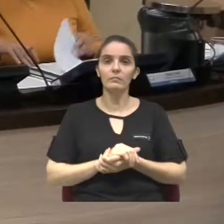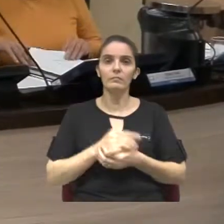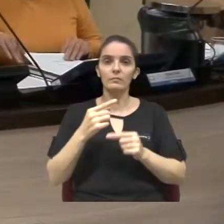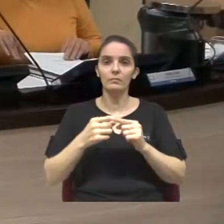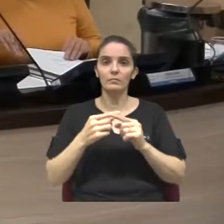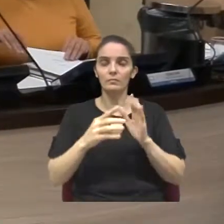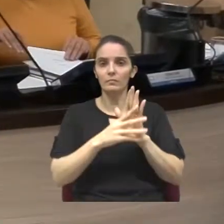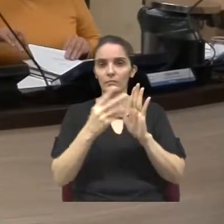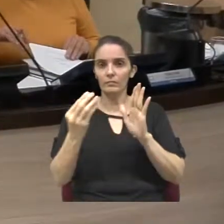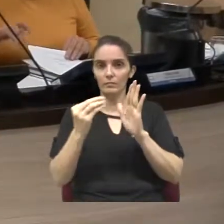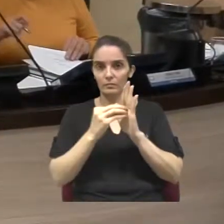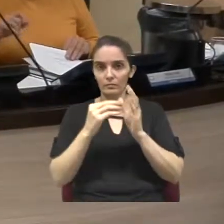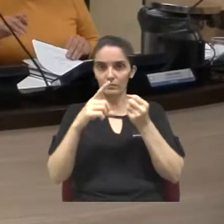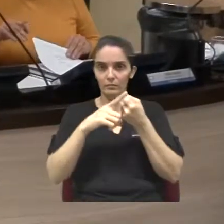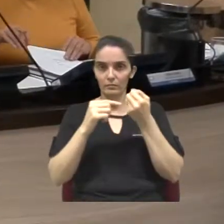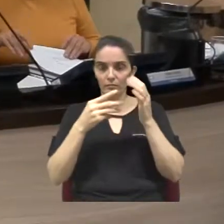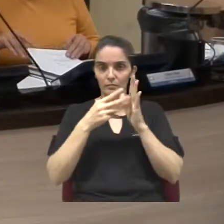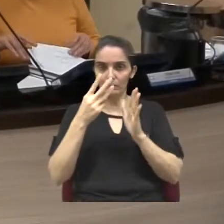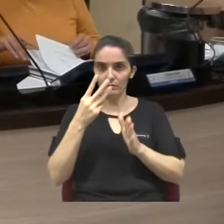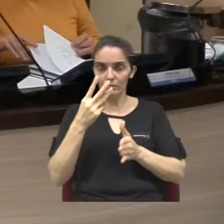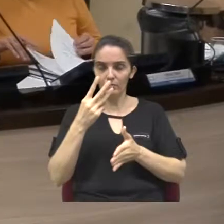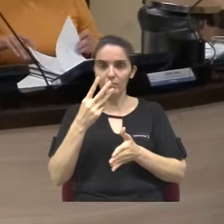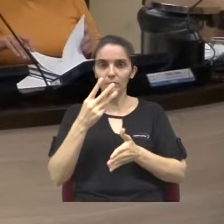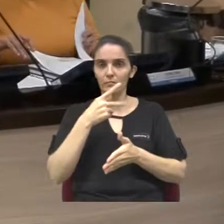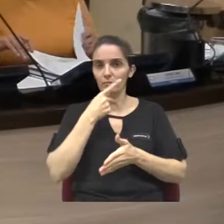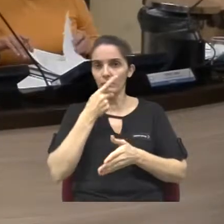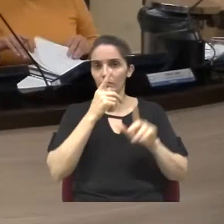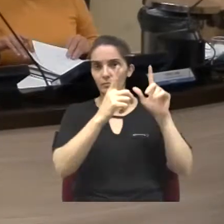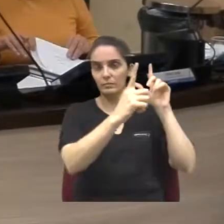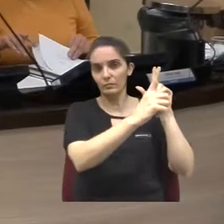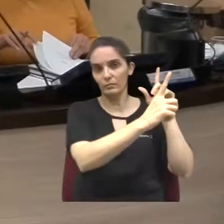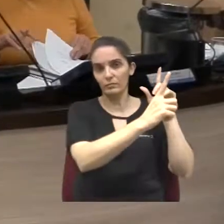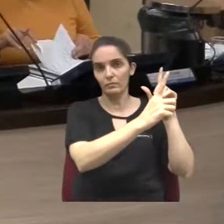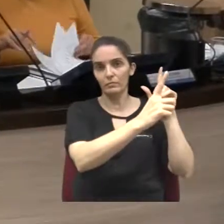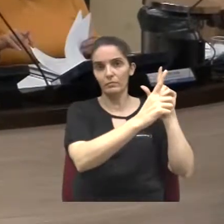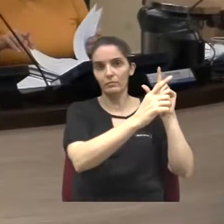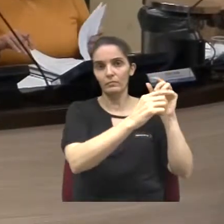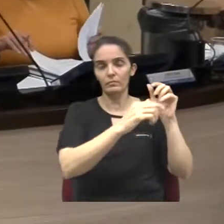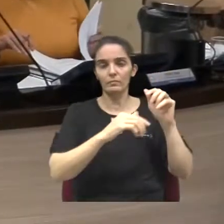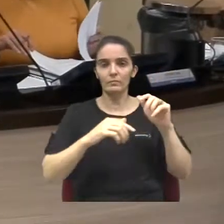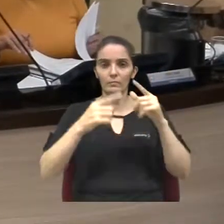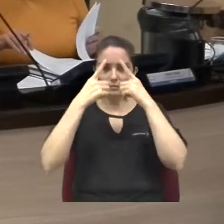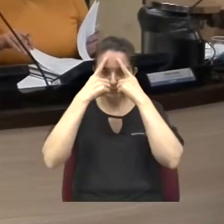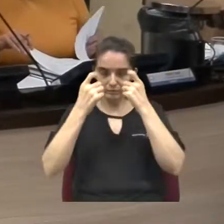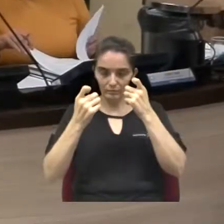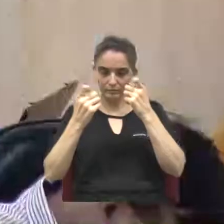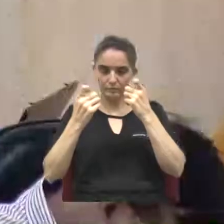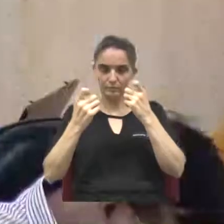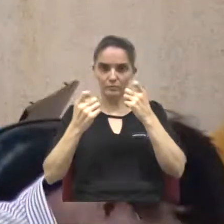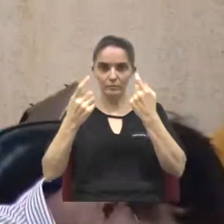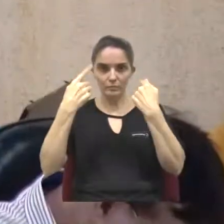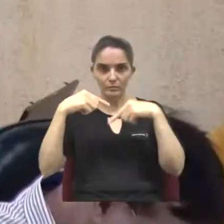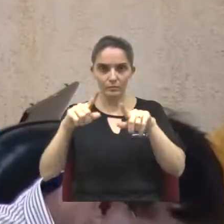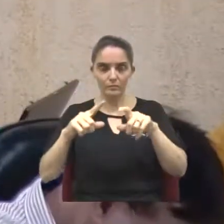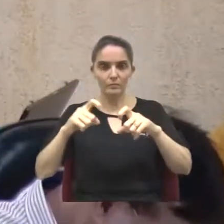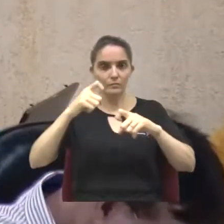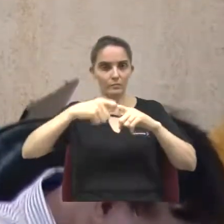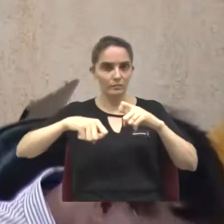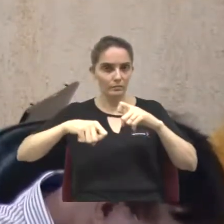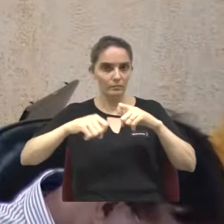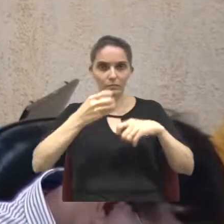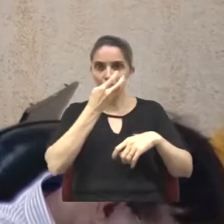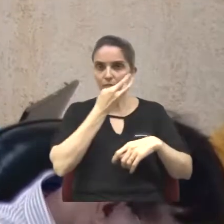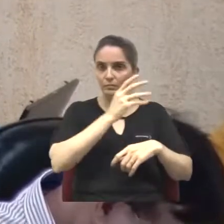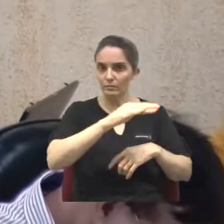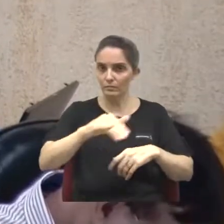que foi colocada no artigo 3º dizia que a placa é assim: abuso e exploração sexual de crianças e adolescentes são